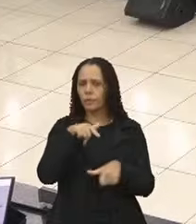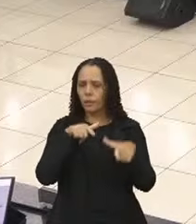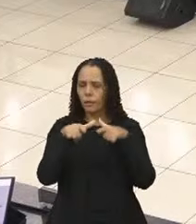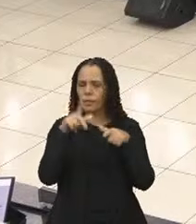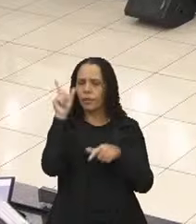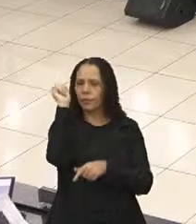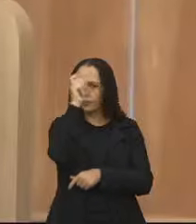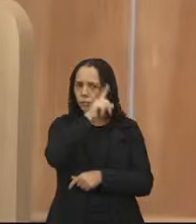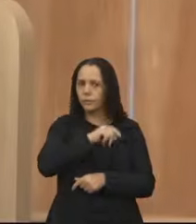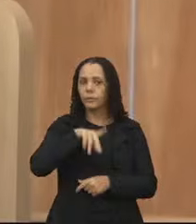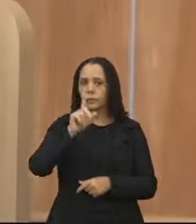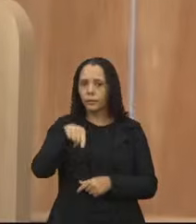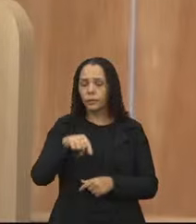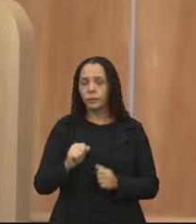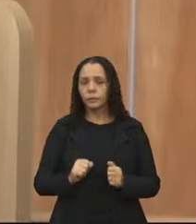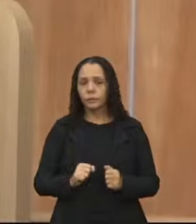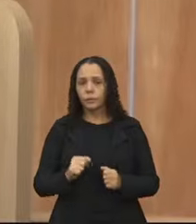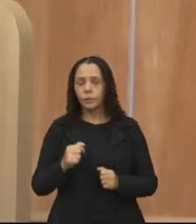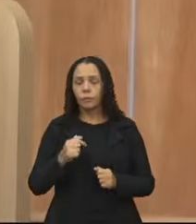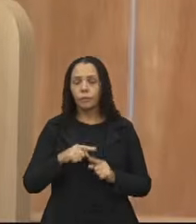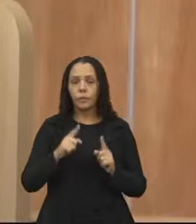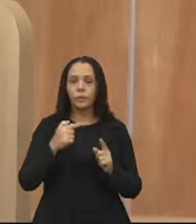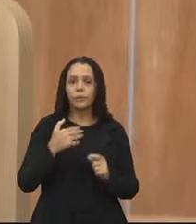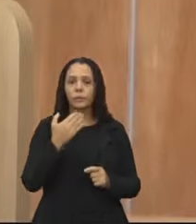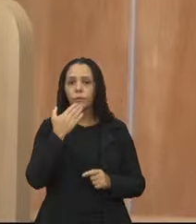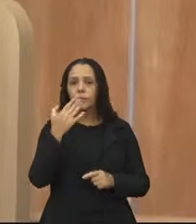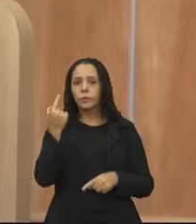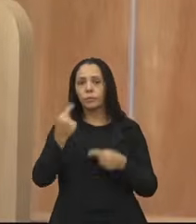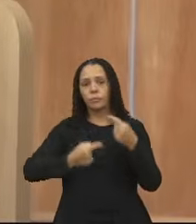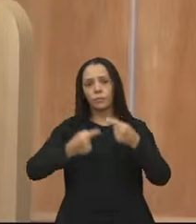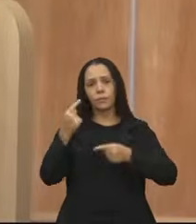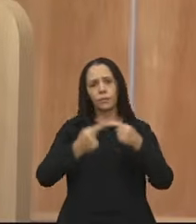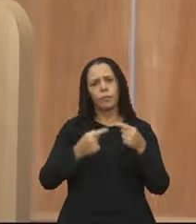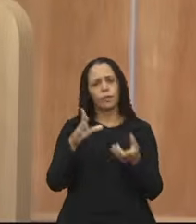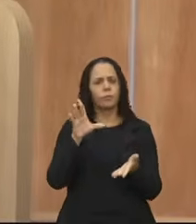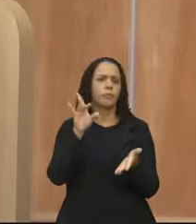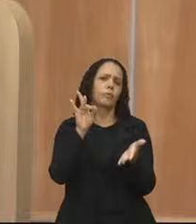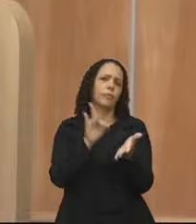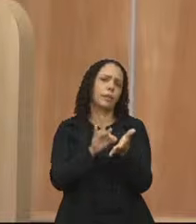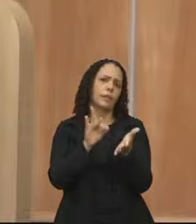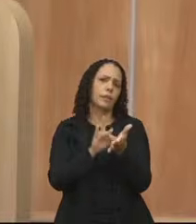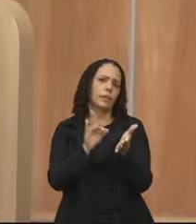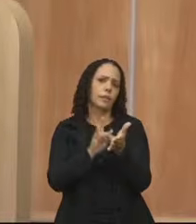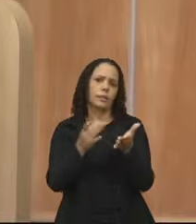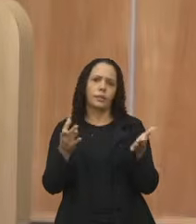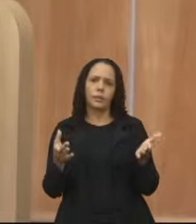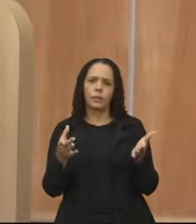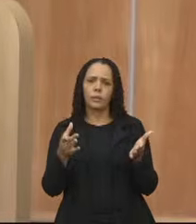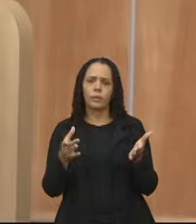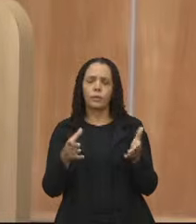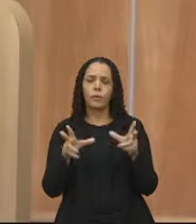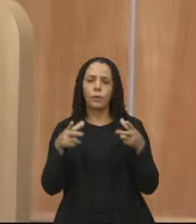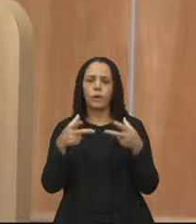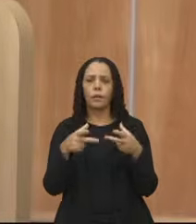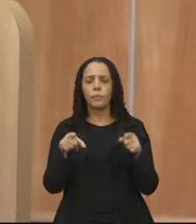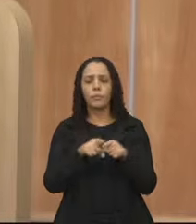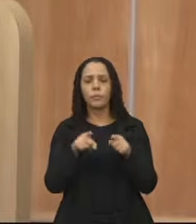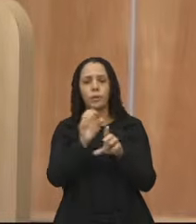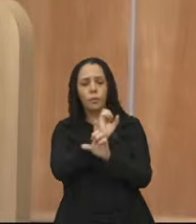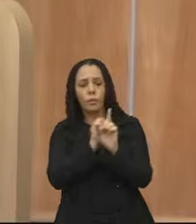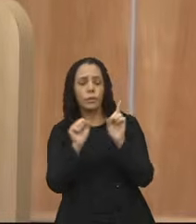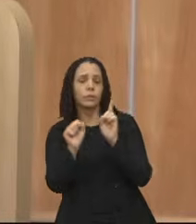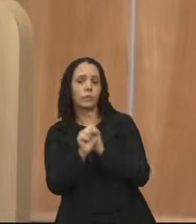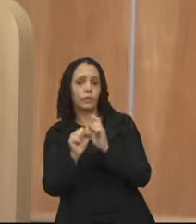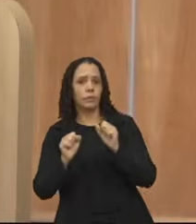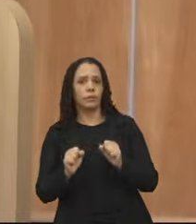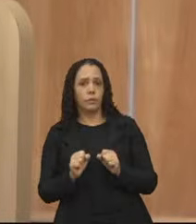realizam, para que a gente tenha um debate mais franco e mais aberto com a Câmara e com a sociedade nas próximas oportunidades.